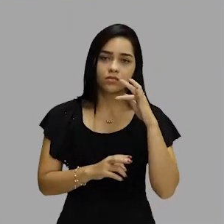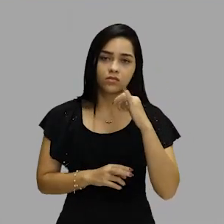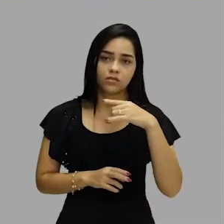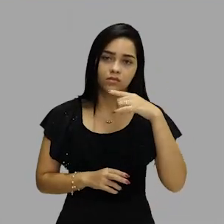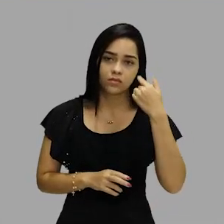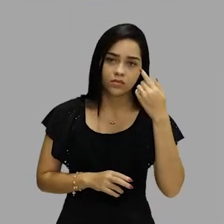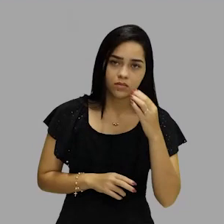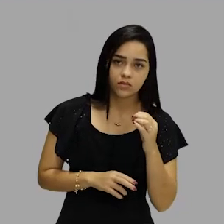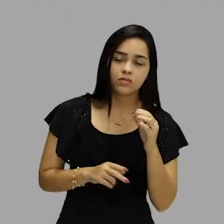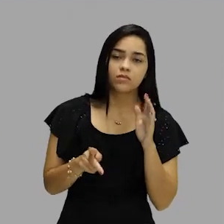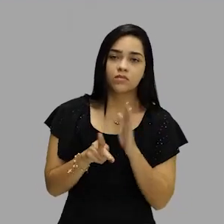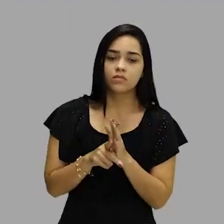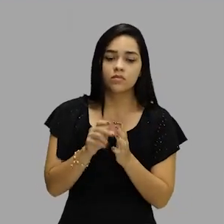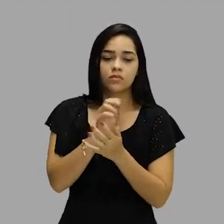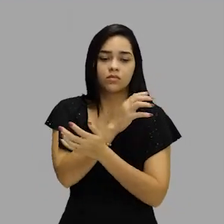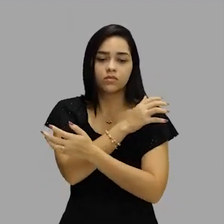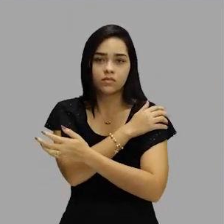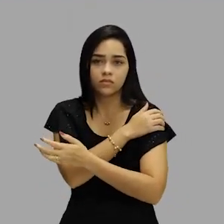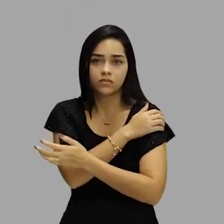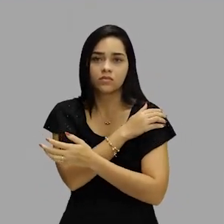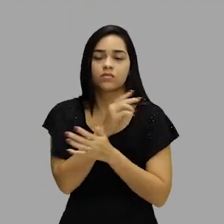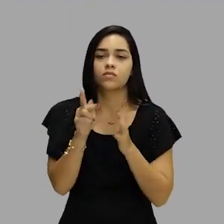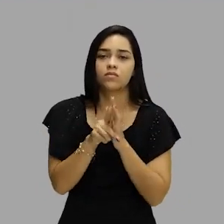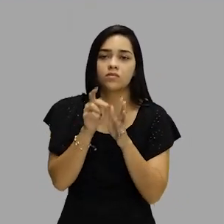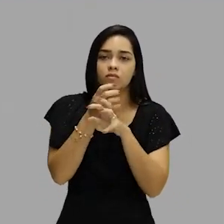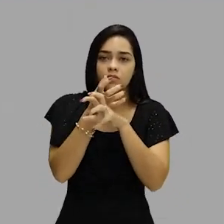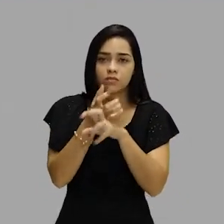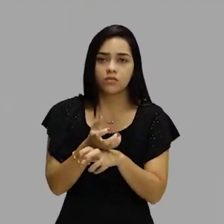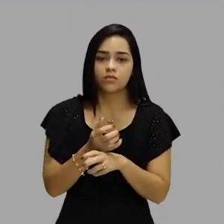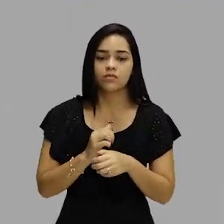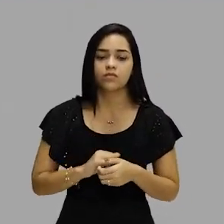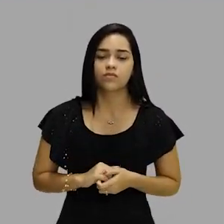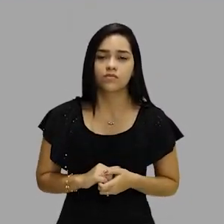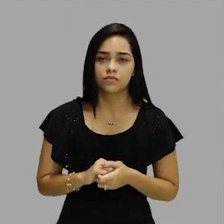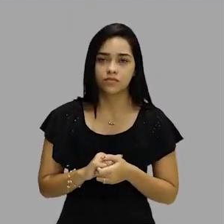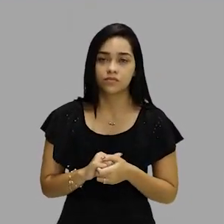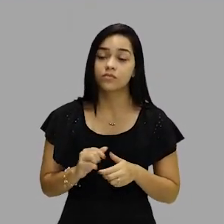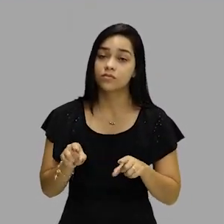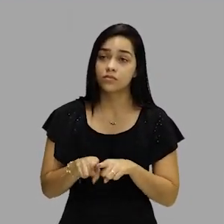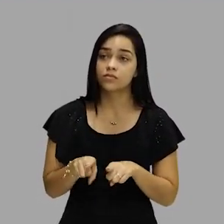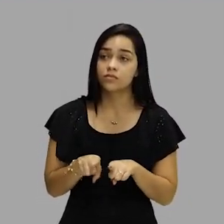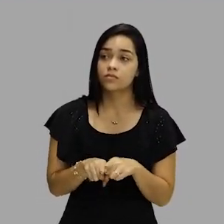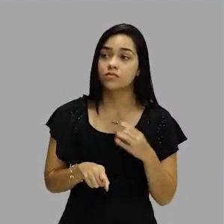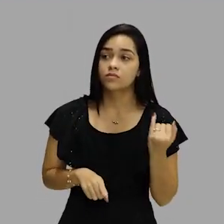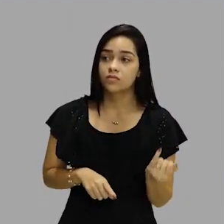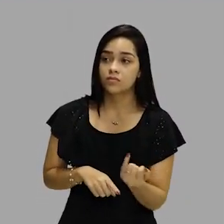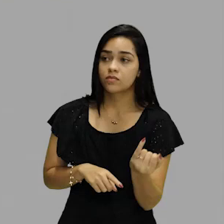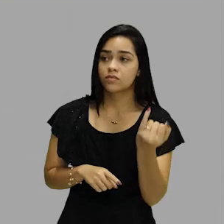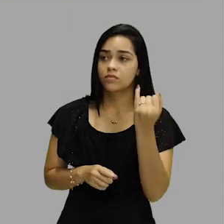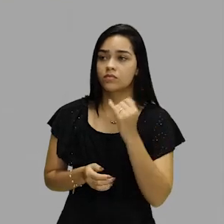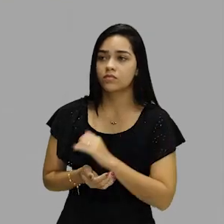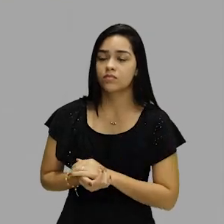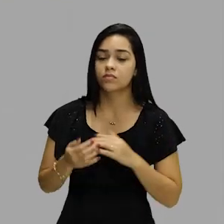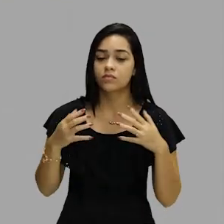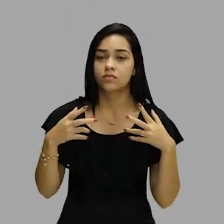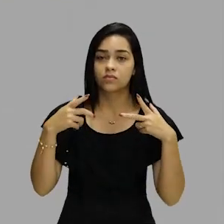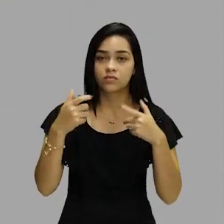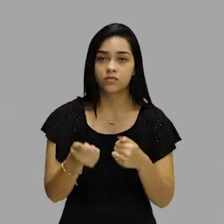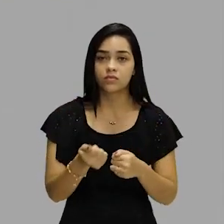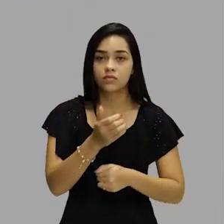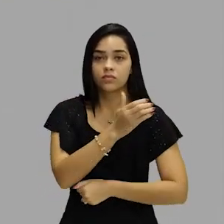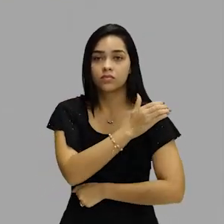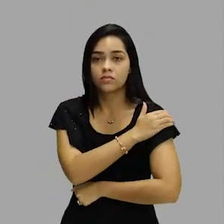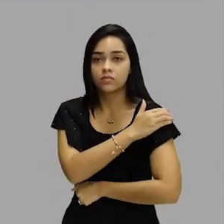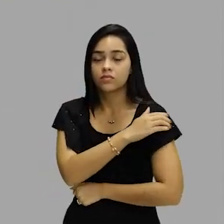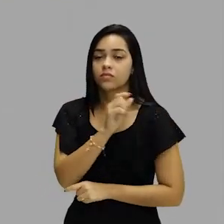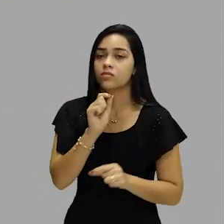fixação do músculo ao esqueleto, tá? Uma outra coisa importante, todo músculo